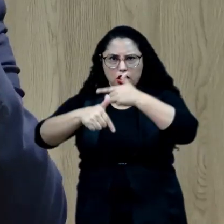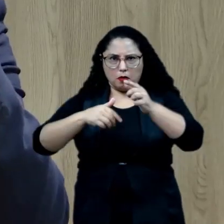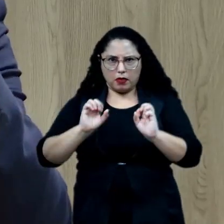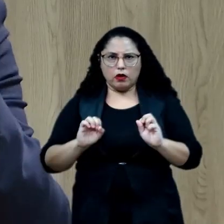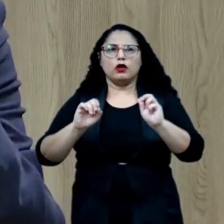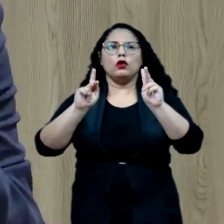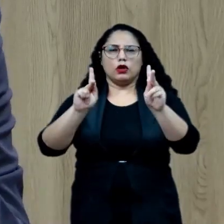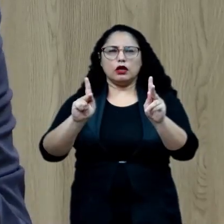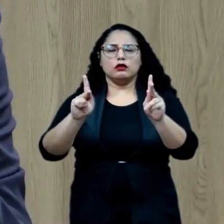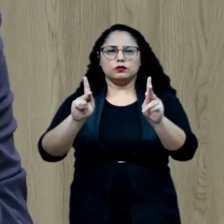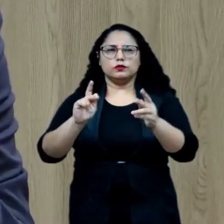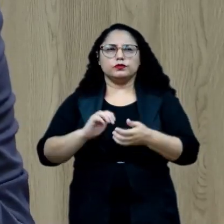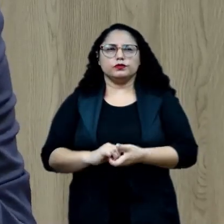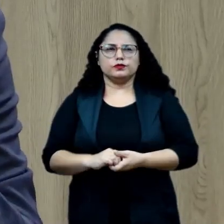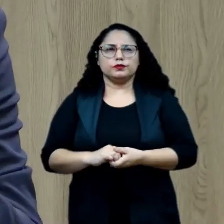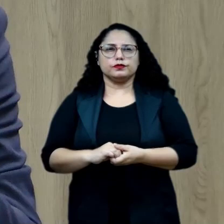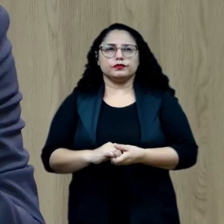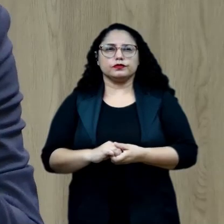Ok?